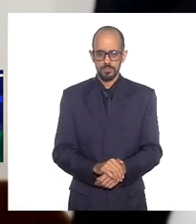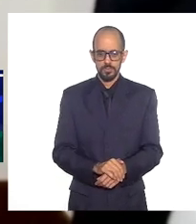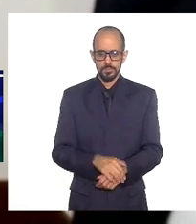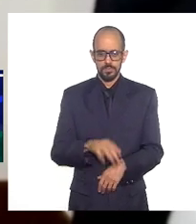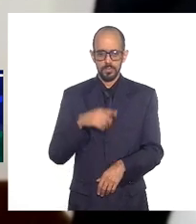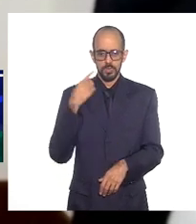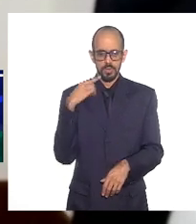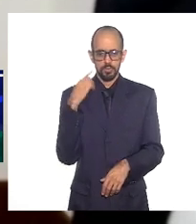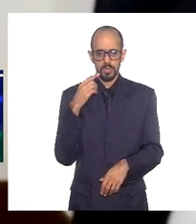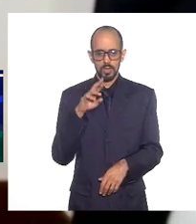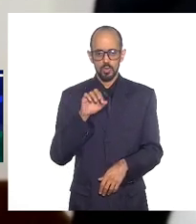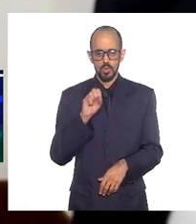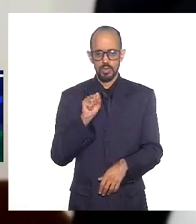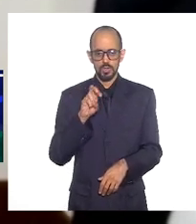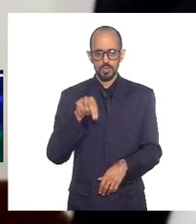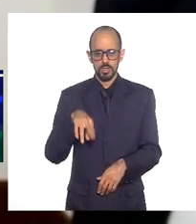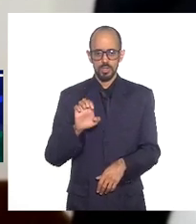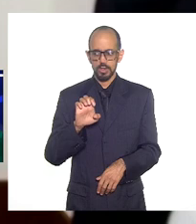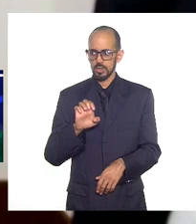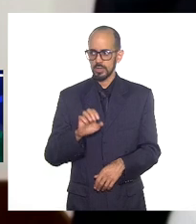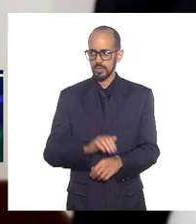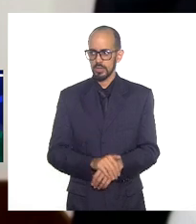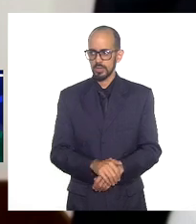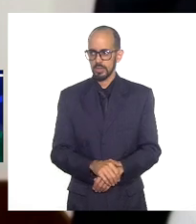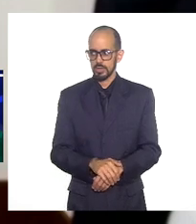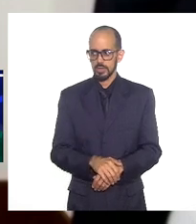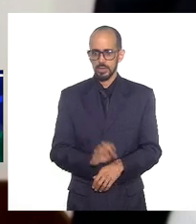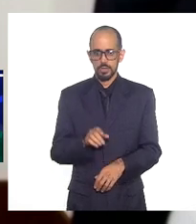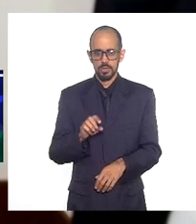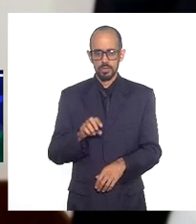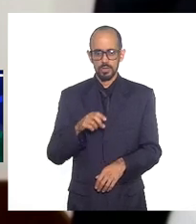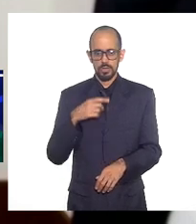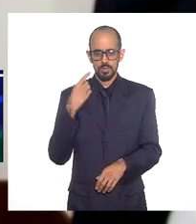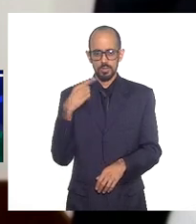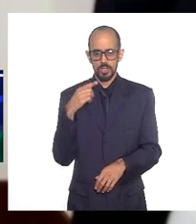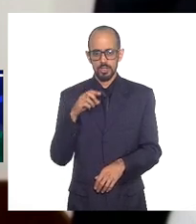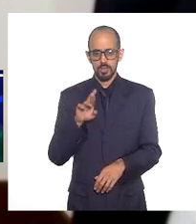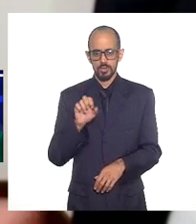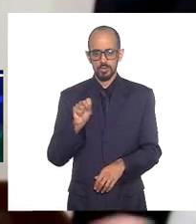Deputada Rosane Félix. Deputada Rosane Félix.